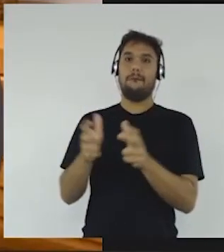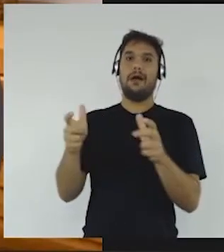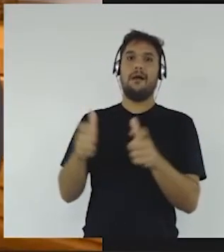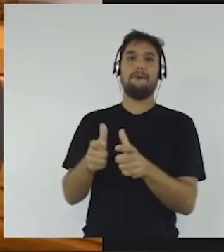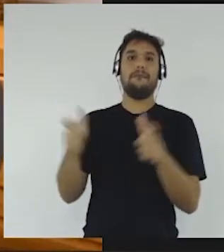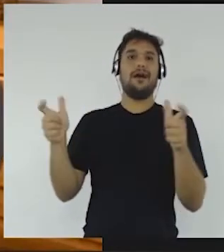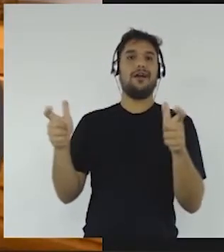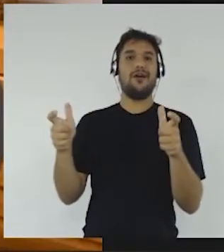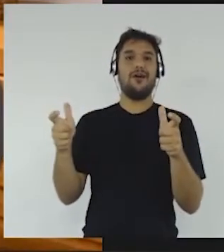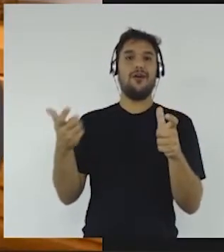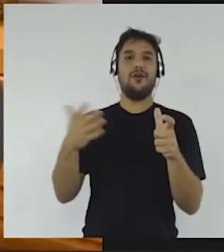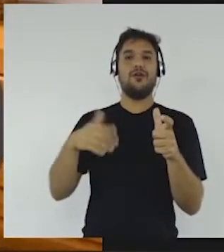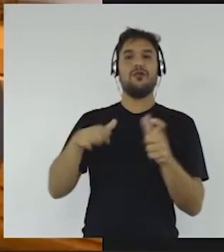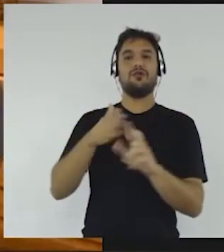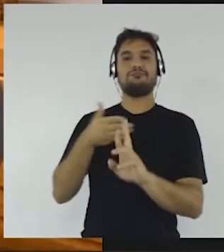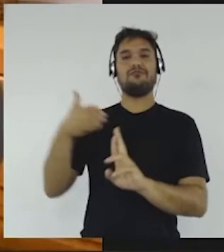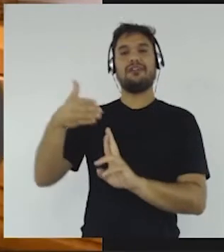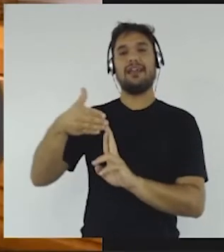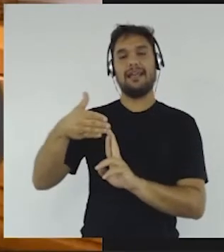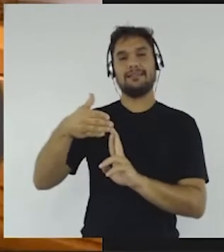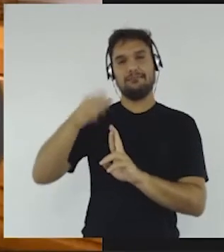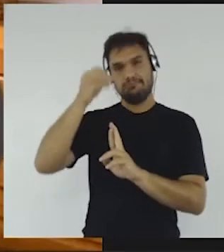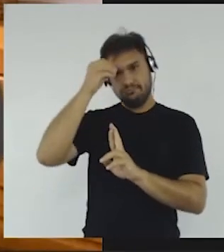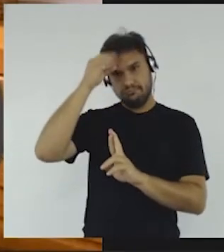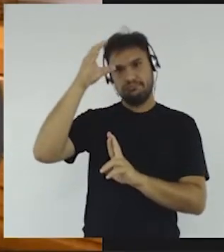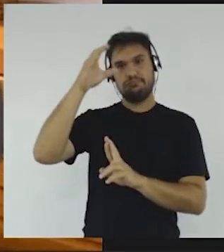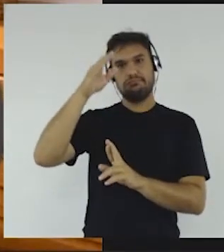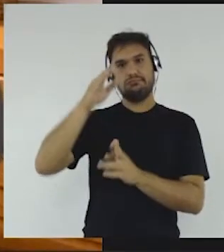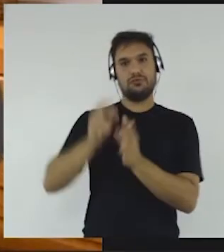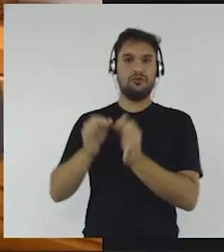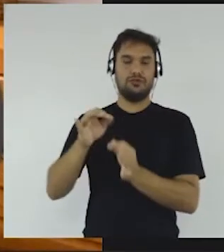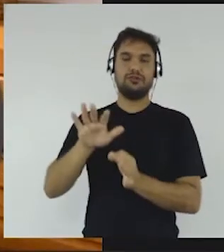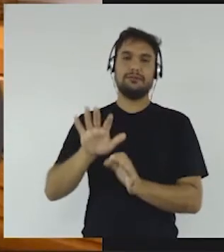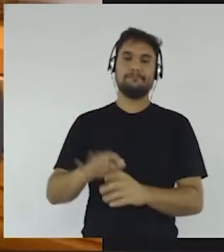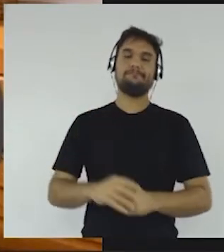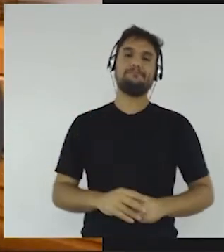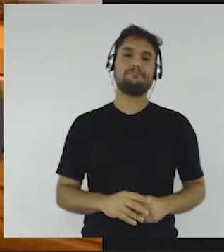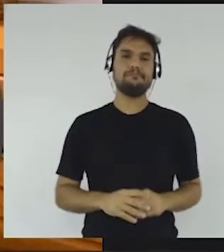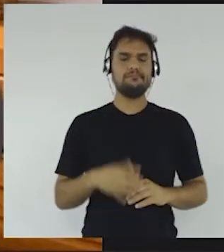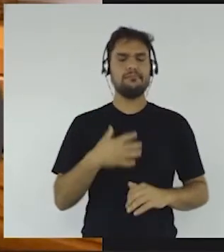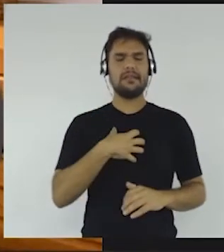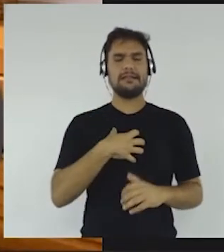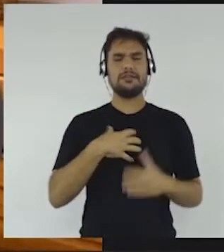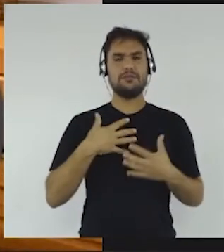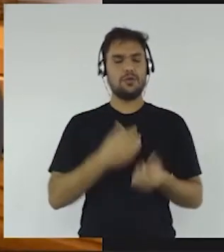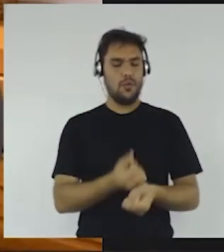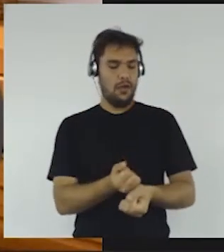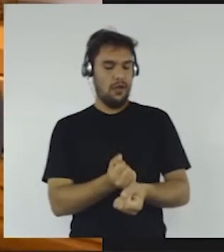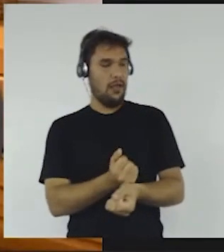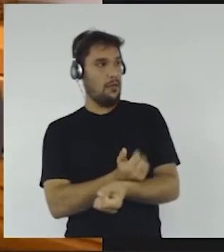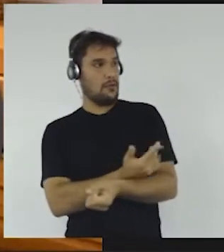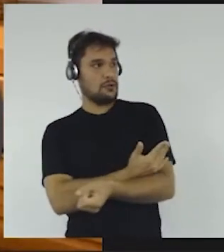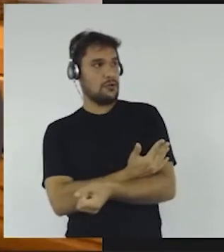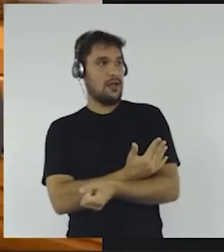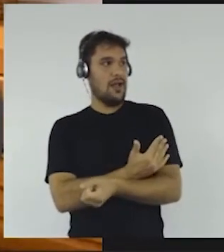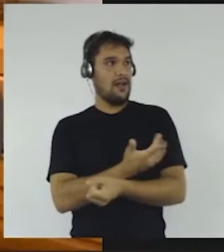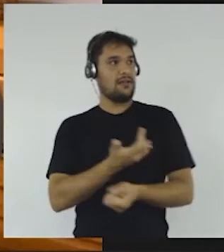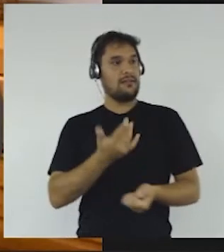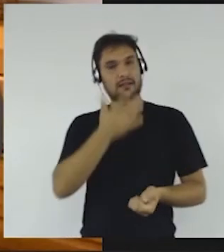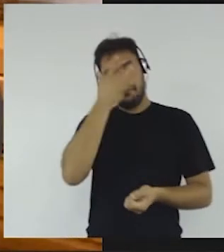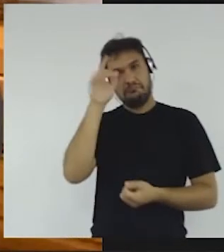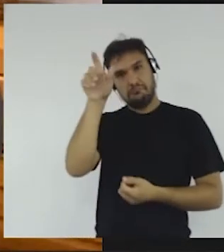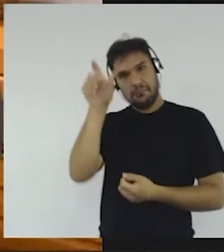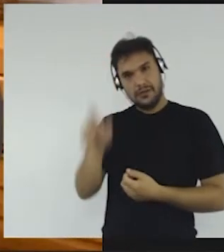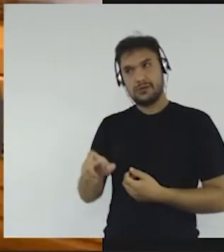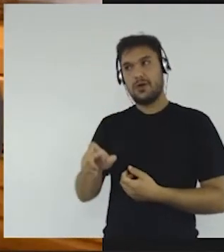teve, né? E também fiquei muito emocionada com a sua menção à pessoa de